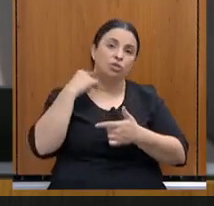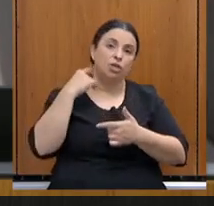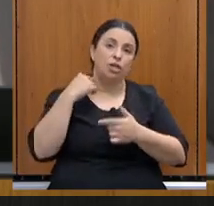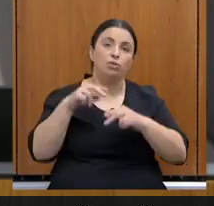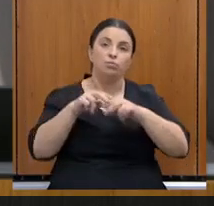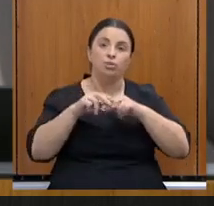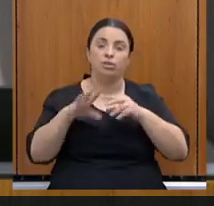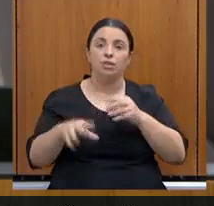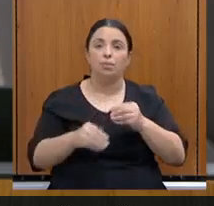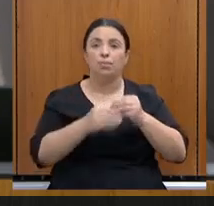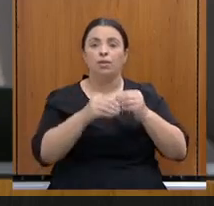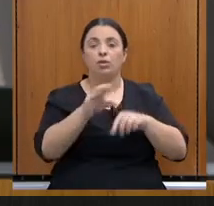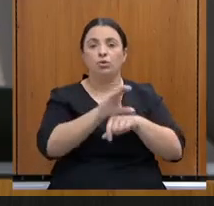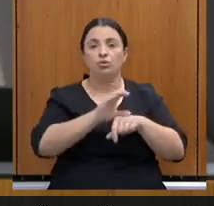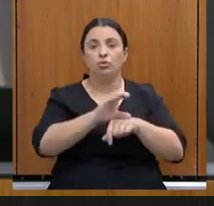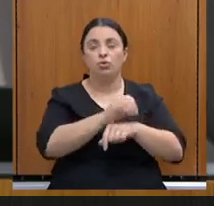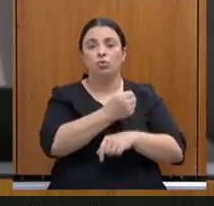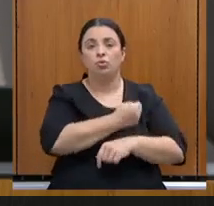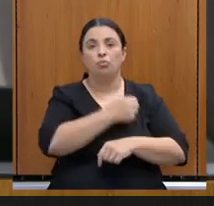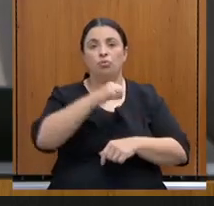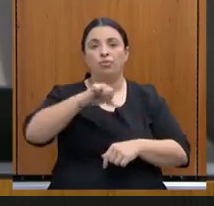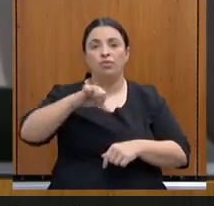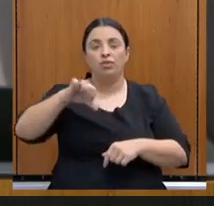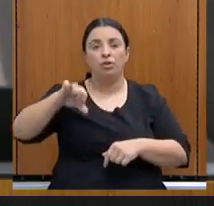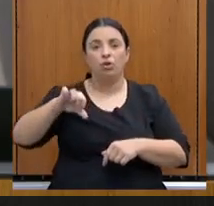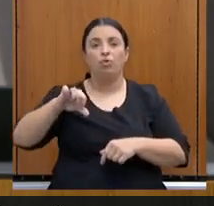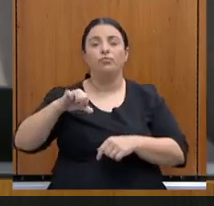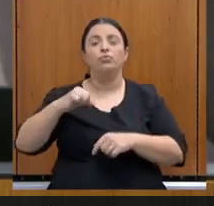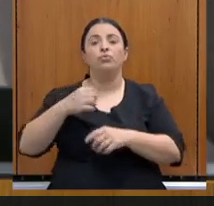à Constituição do Estado, no 99-2019.